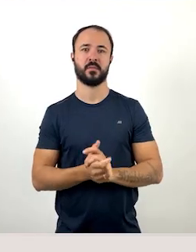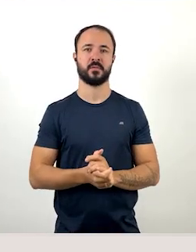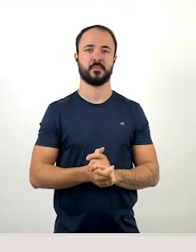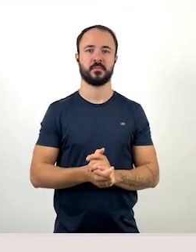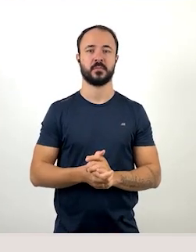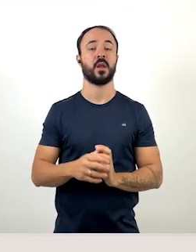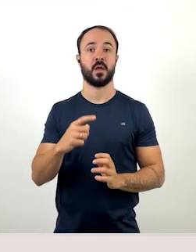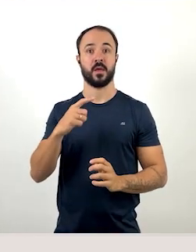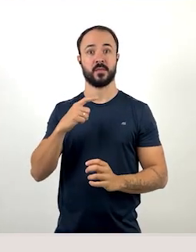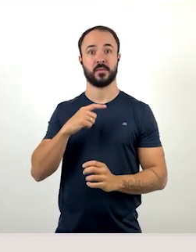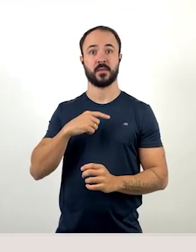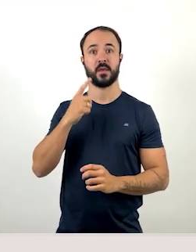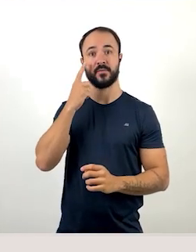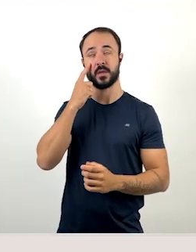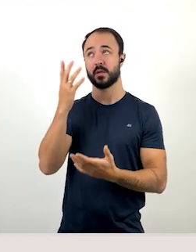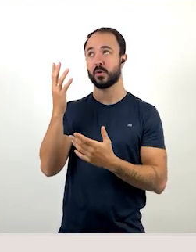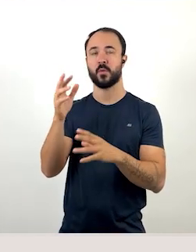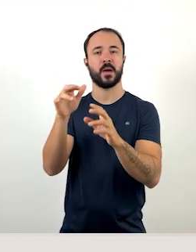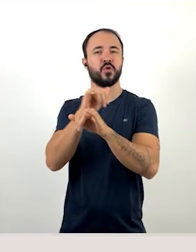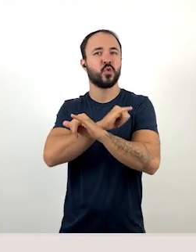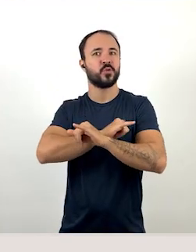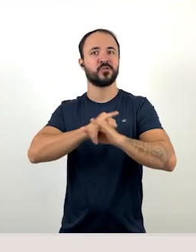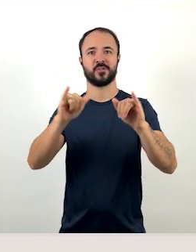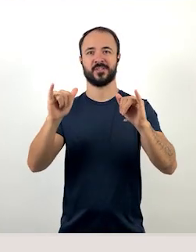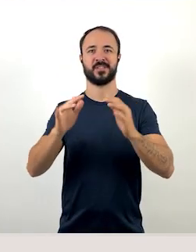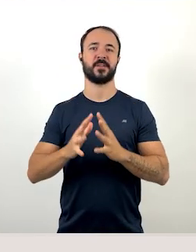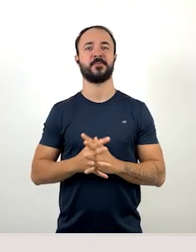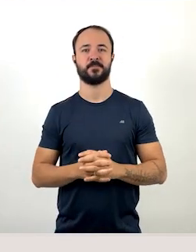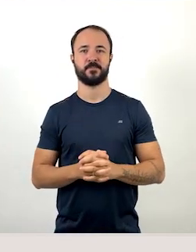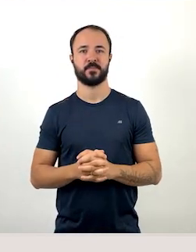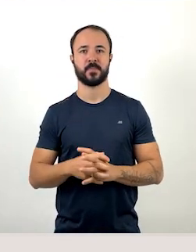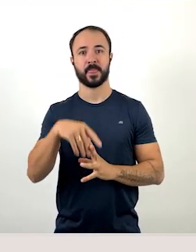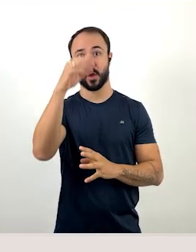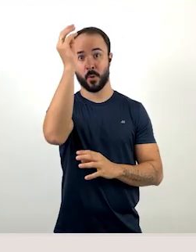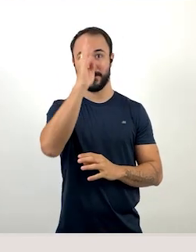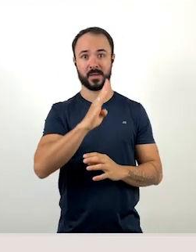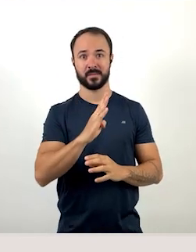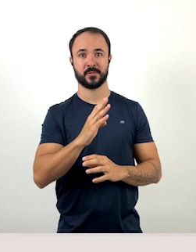de 2020. Brasil despeja 325